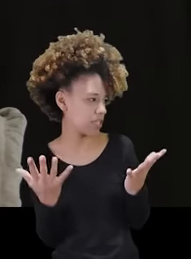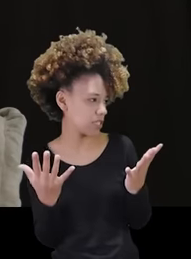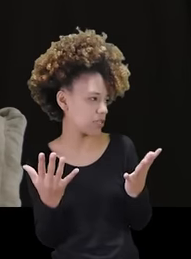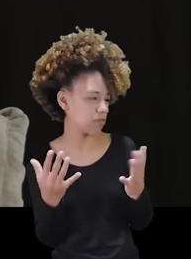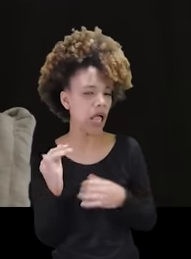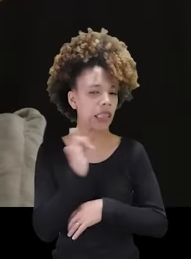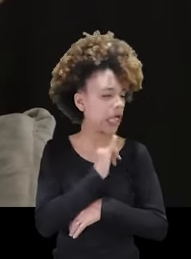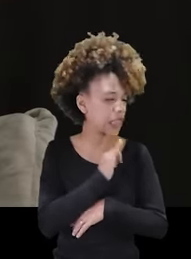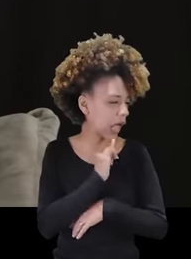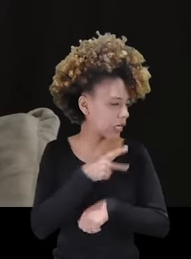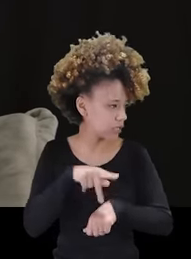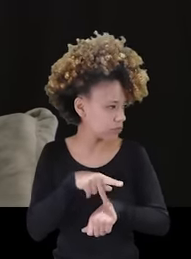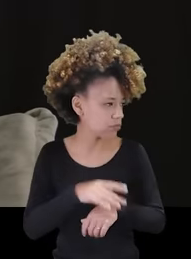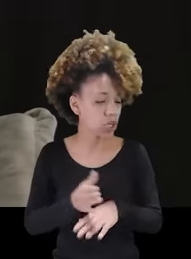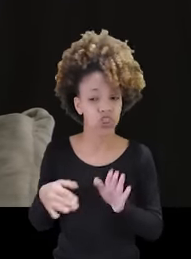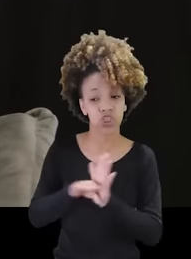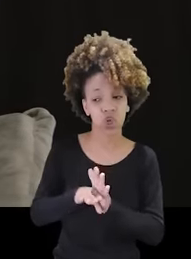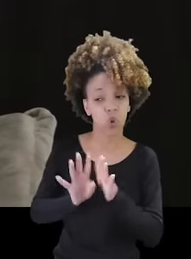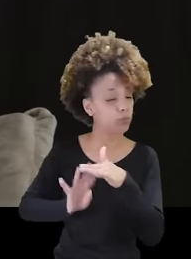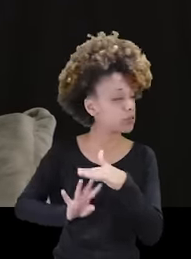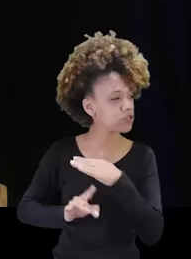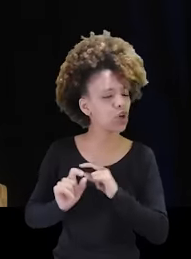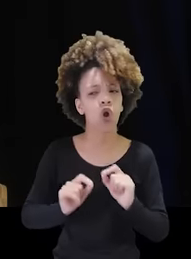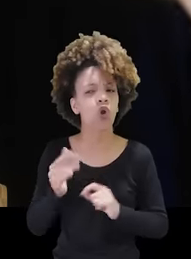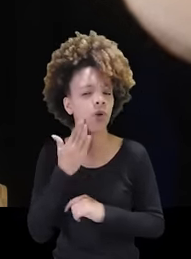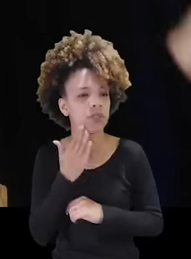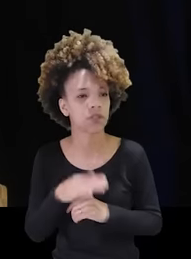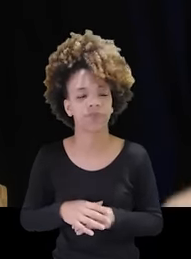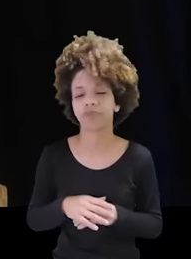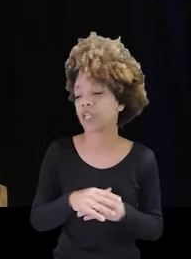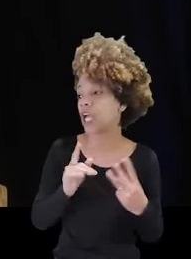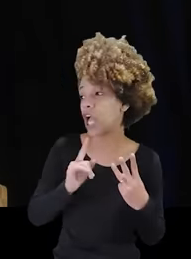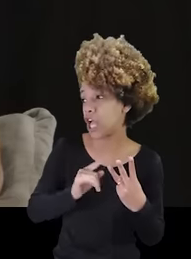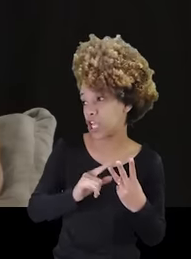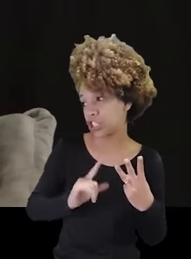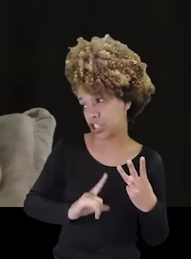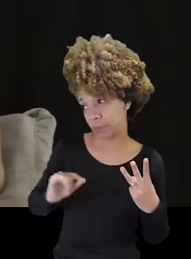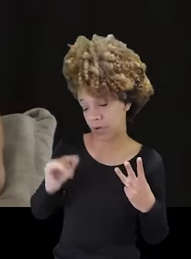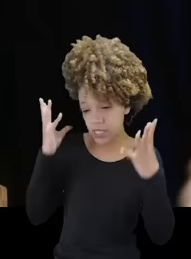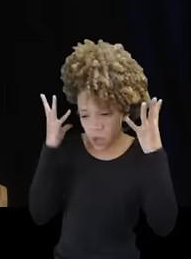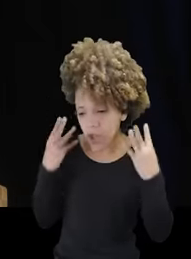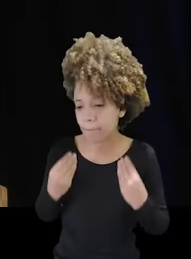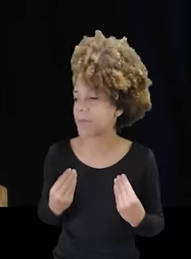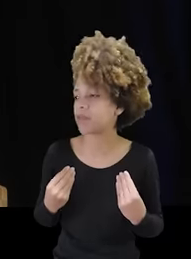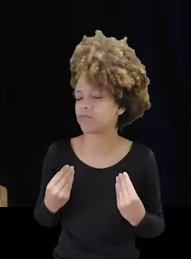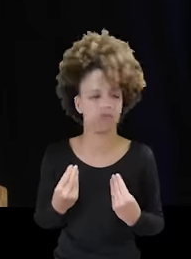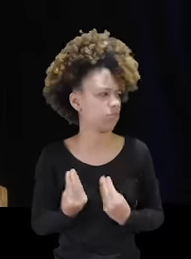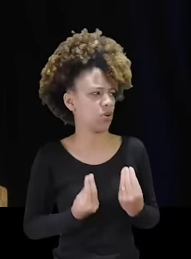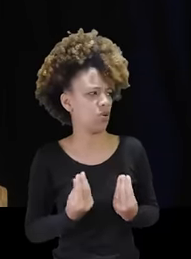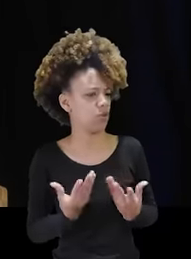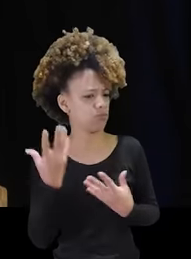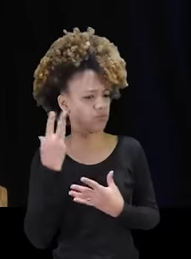na Itália chegou uma pessoa oriental como é que você quer chinesa coreana Ah que tem